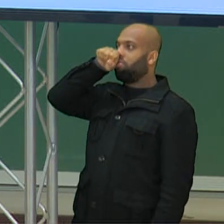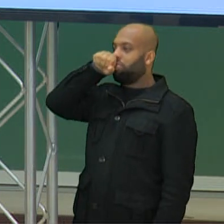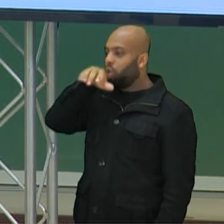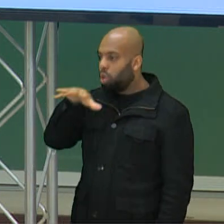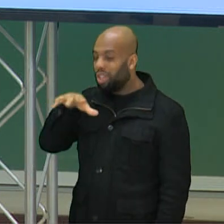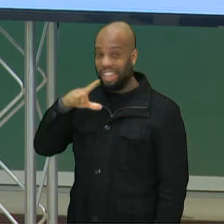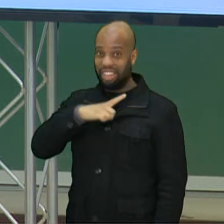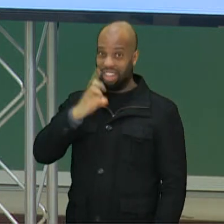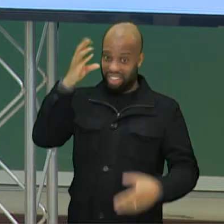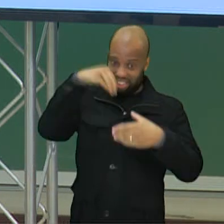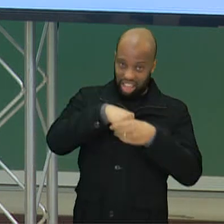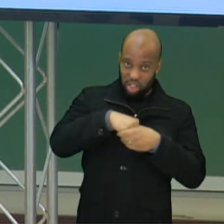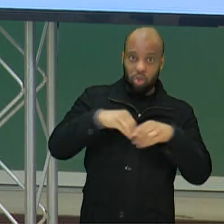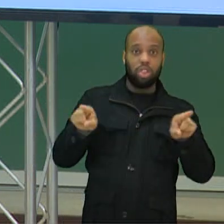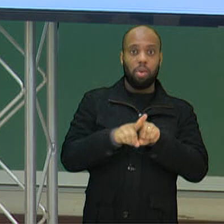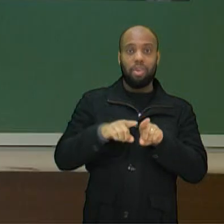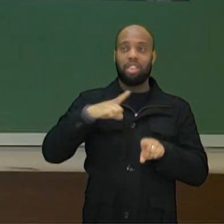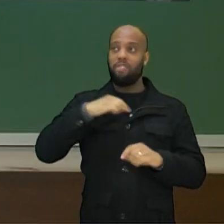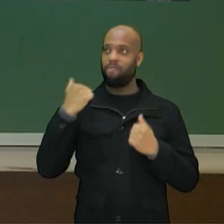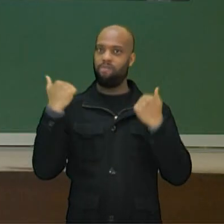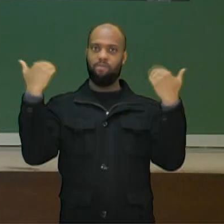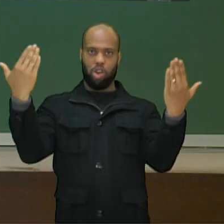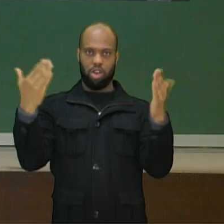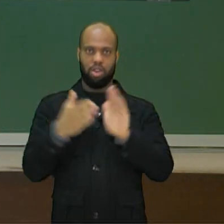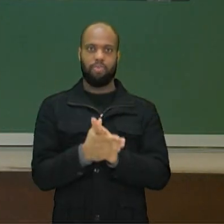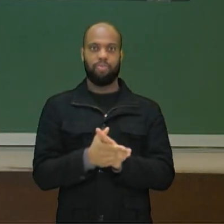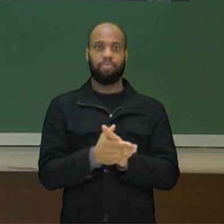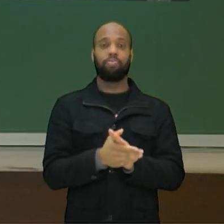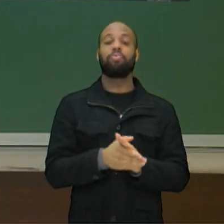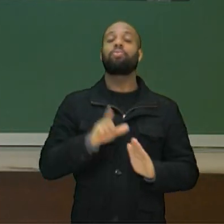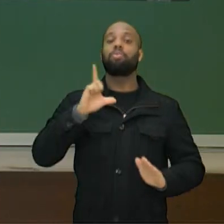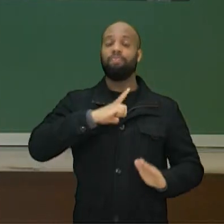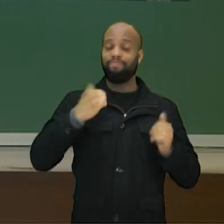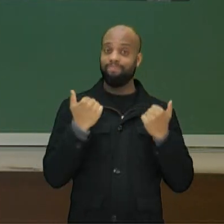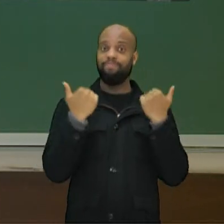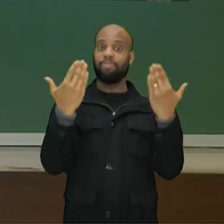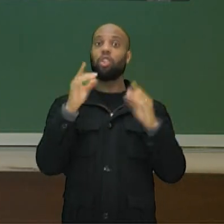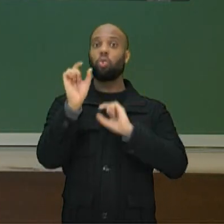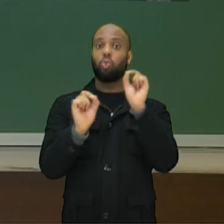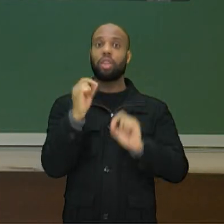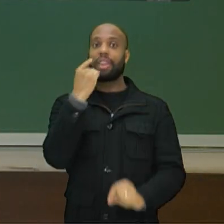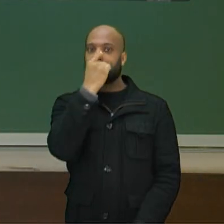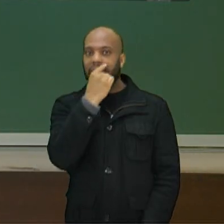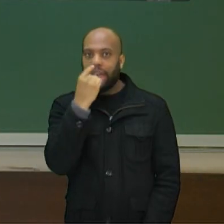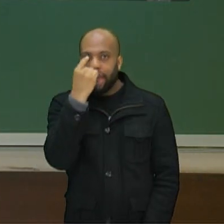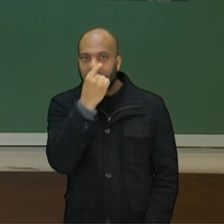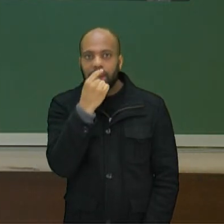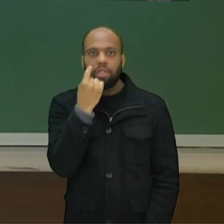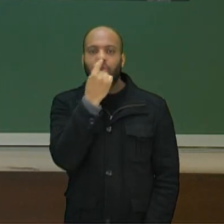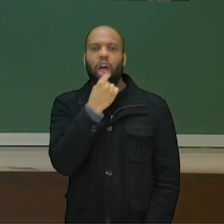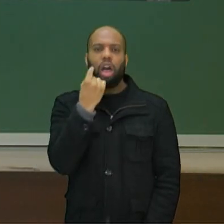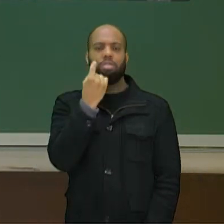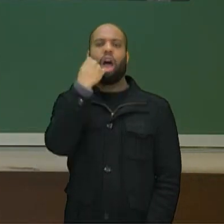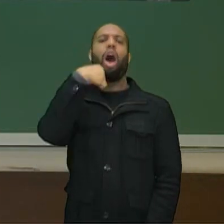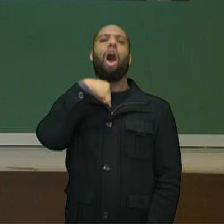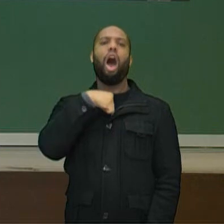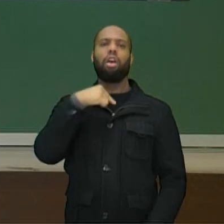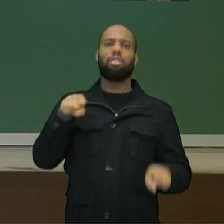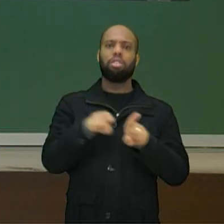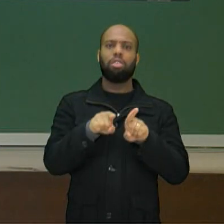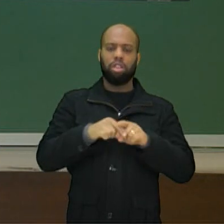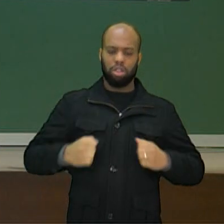e interna, a respiração celular. A respiração externa envolve o nariz, a traqueia, brônquios, bronquíolos e